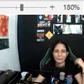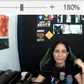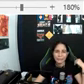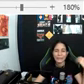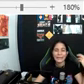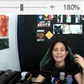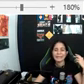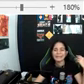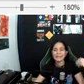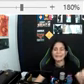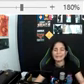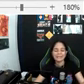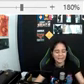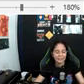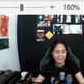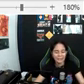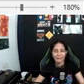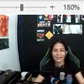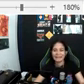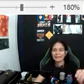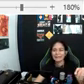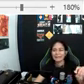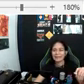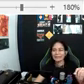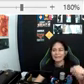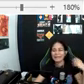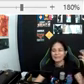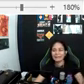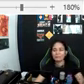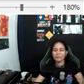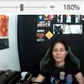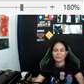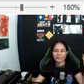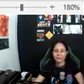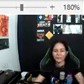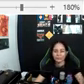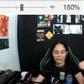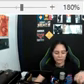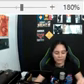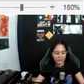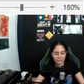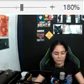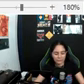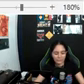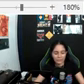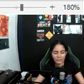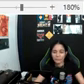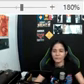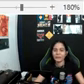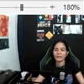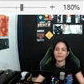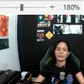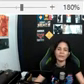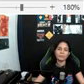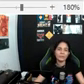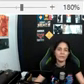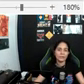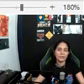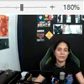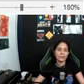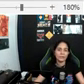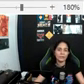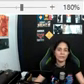como voltar no tempo, eita, esqueci de coletar esse dado. 10 anos depois você se lembrou, ou seja, foi 10 anos perdido da sua vida gastando